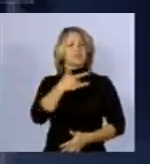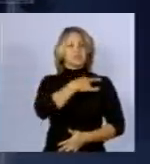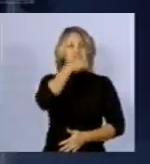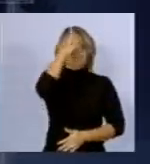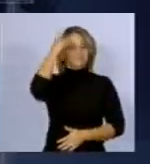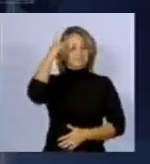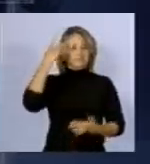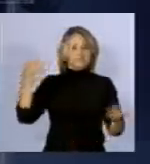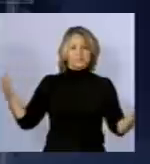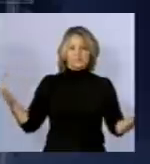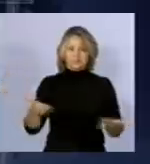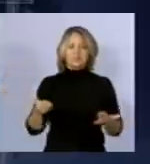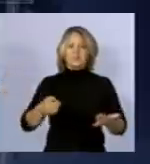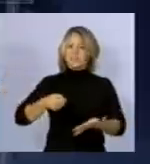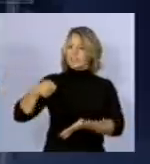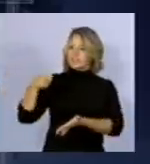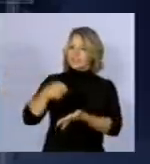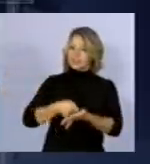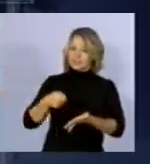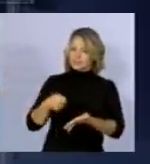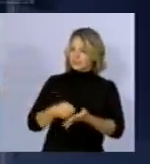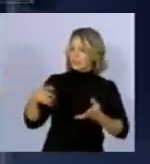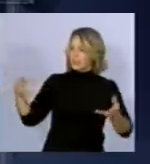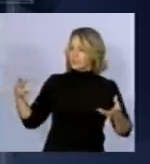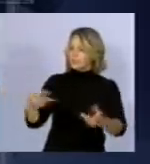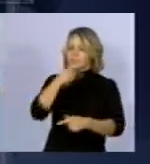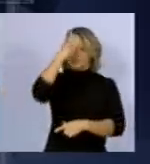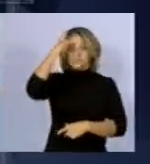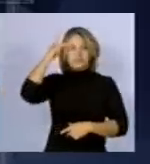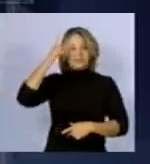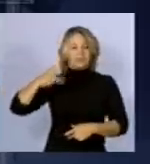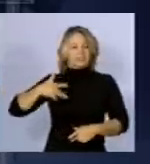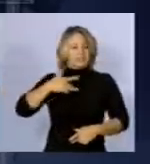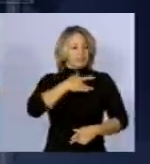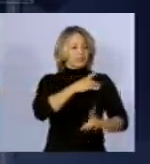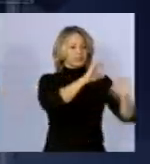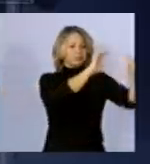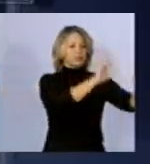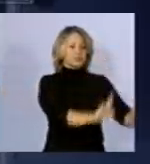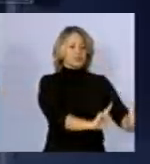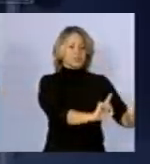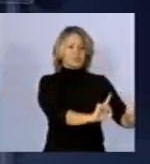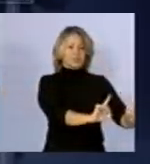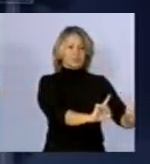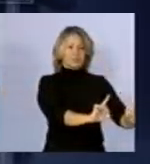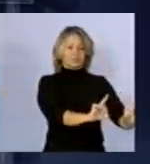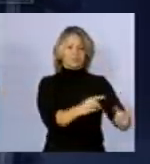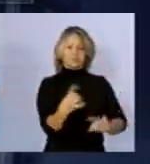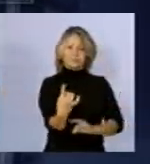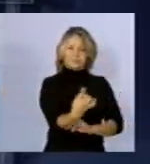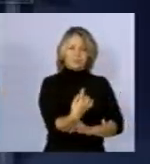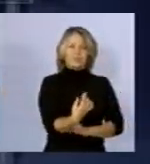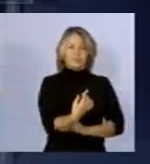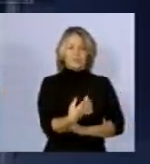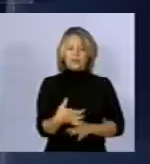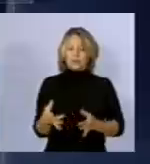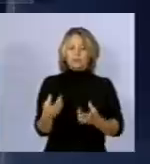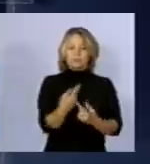pessoas e garantir a essas pessoas a saúde como um direito essa dupla eh